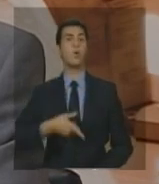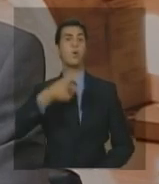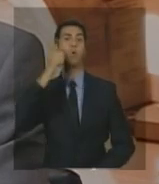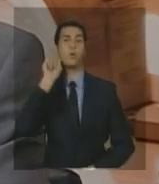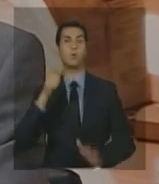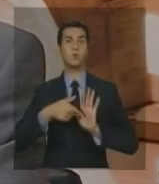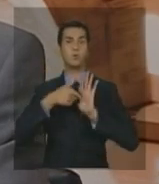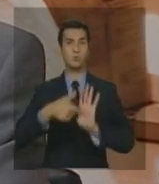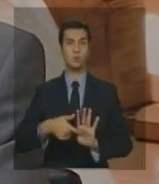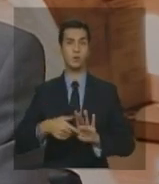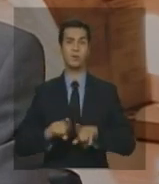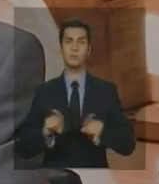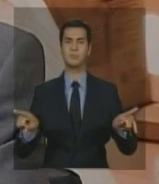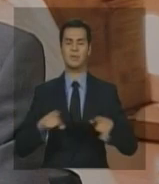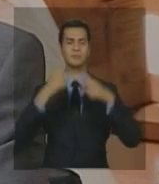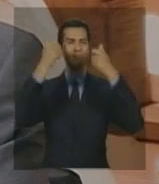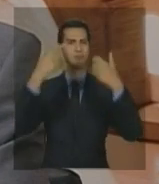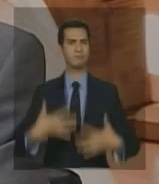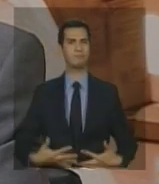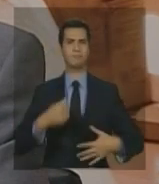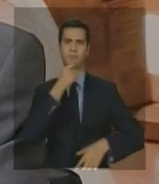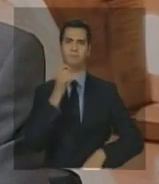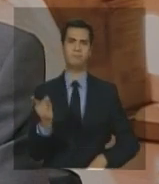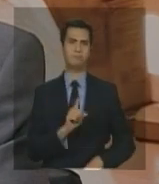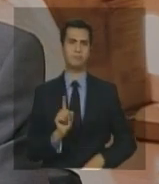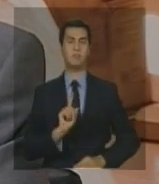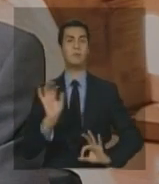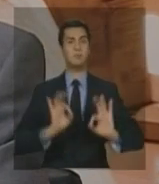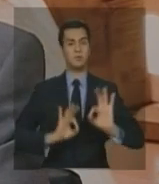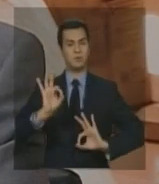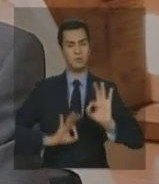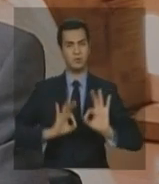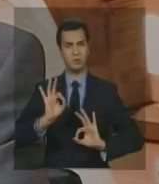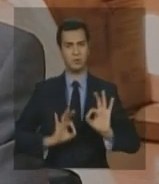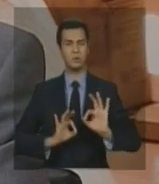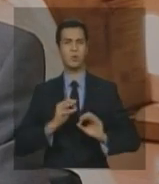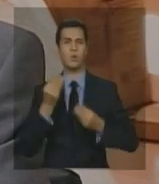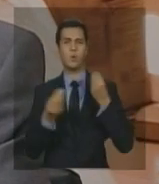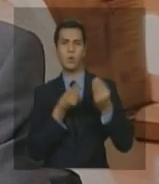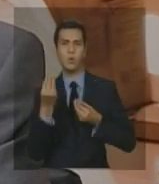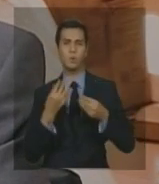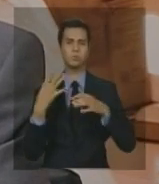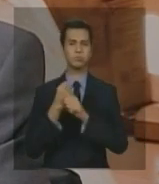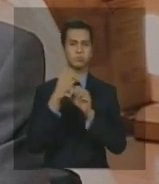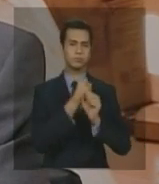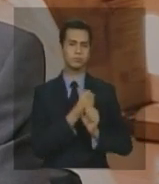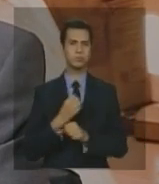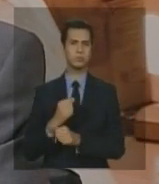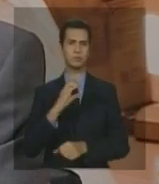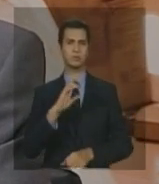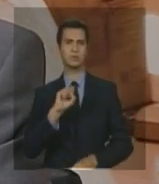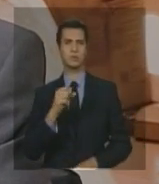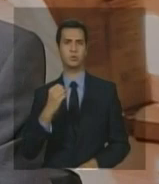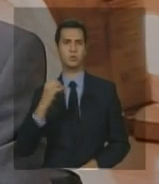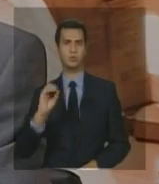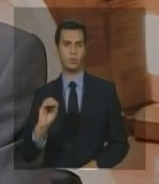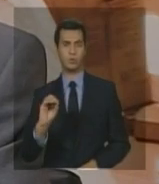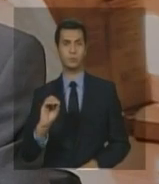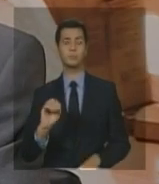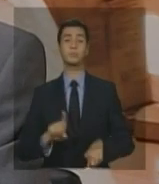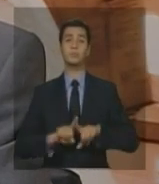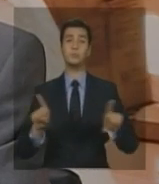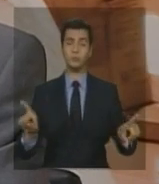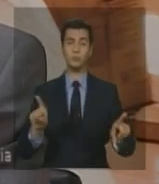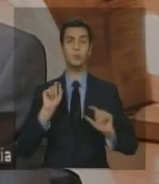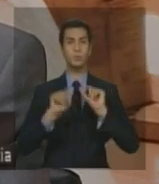assim, todos os recortes. Ainda está sendo preparado todos os recortes. Mas eu te garanto o seguinte, que o que